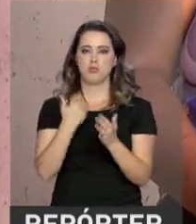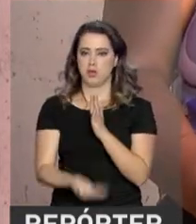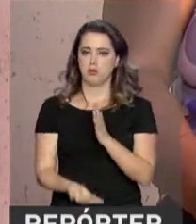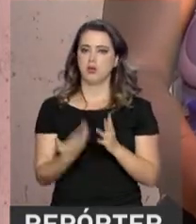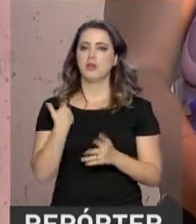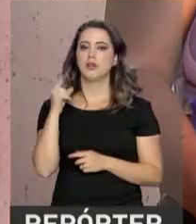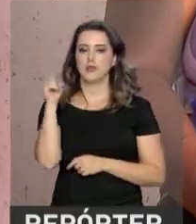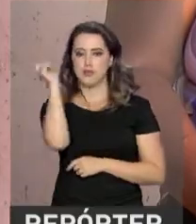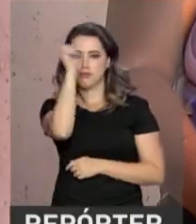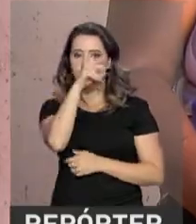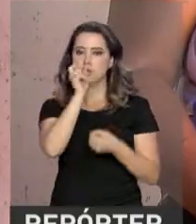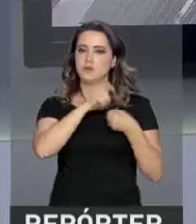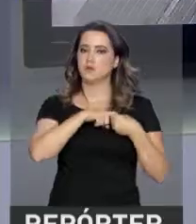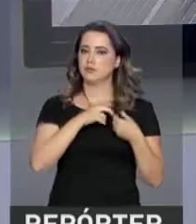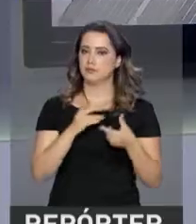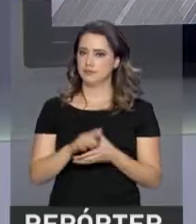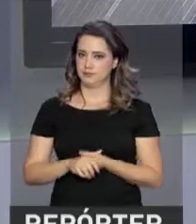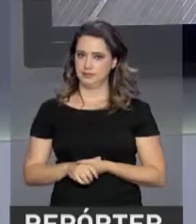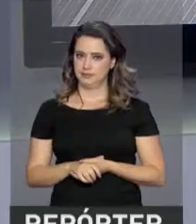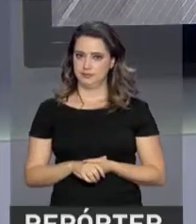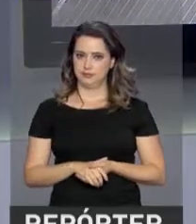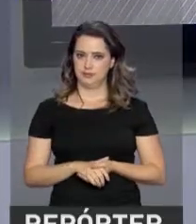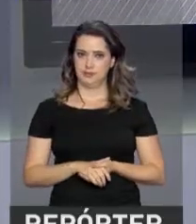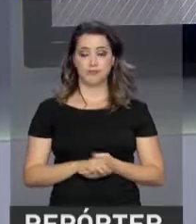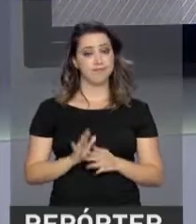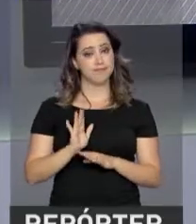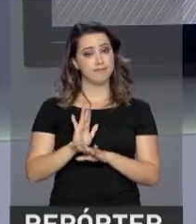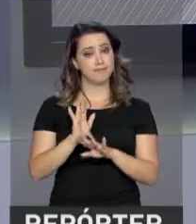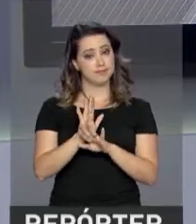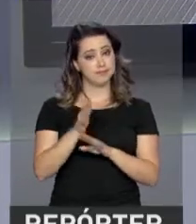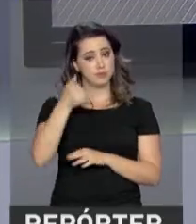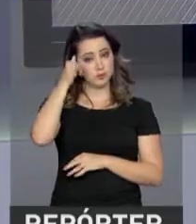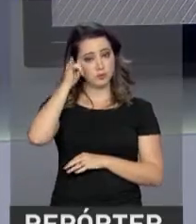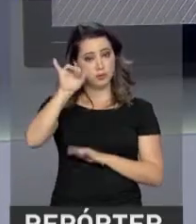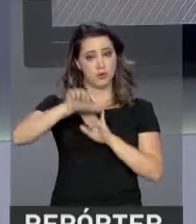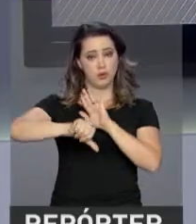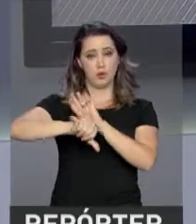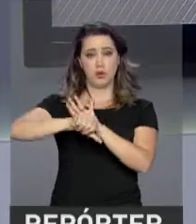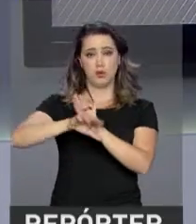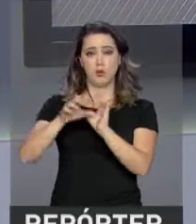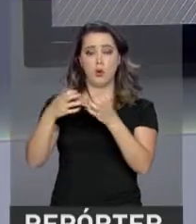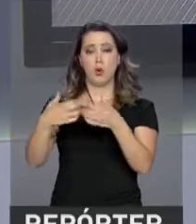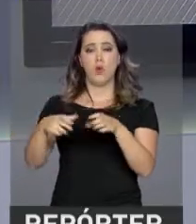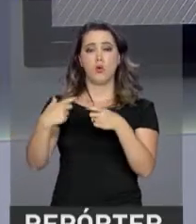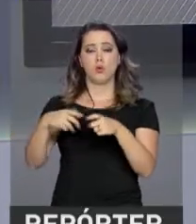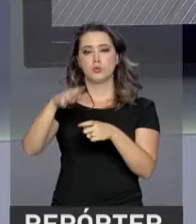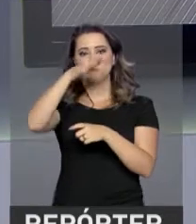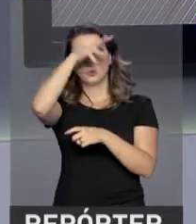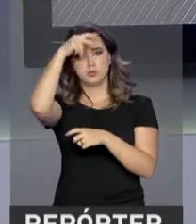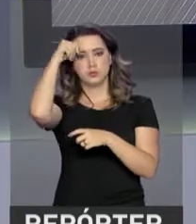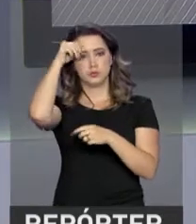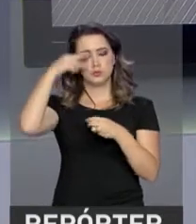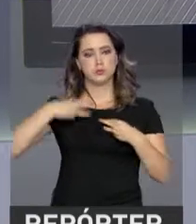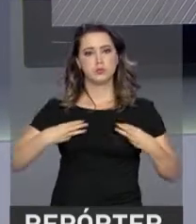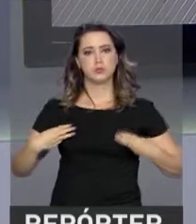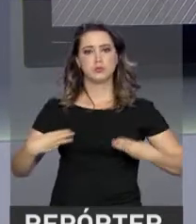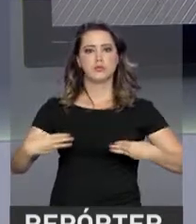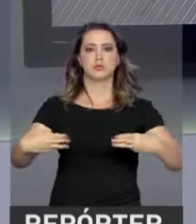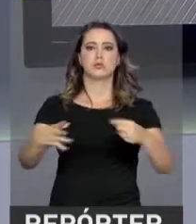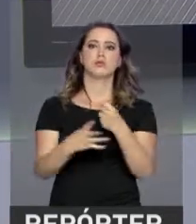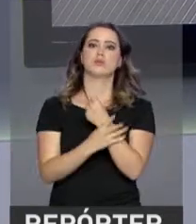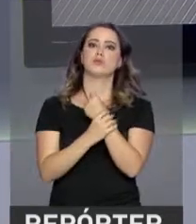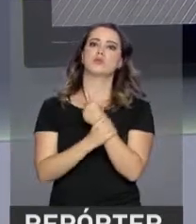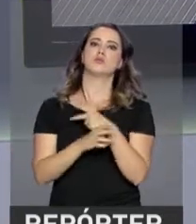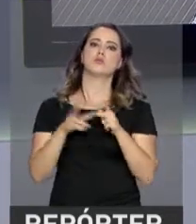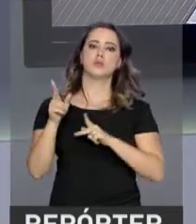o que é mais difícil parra e para ajudar no combate aos crimes na região de fronteira da amazônia o ministério extraordinário